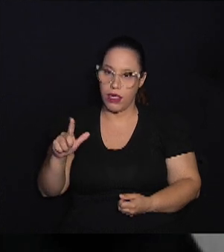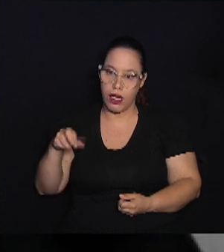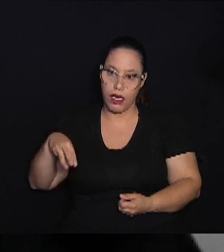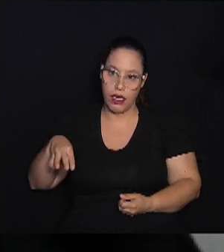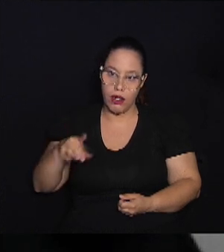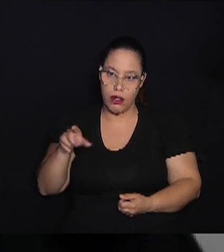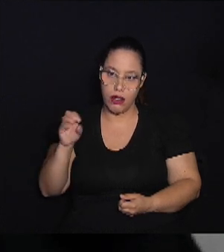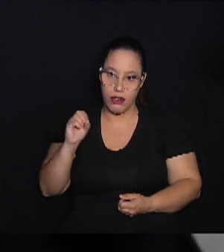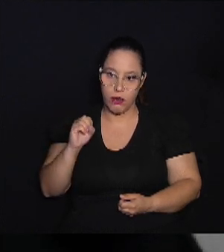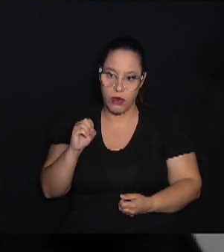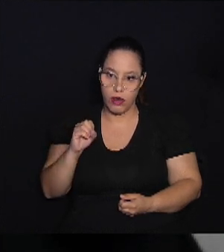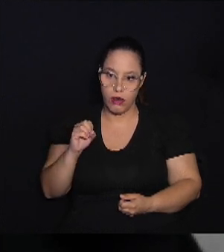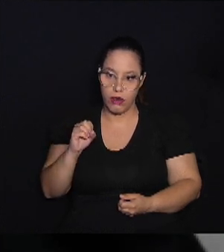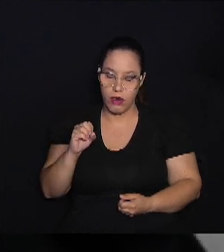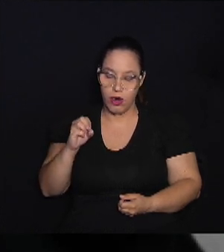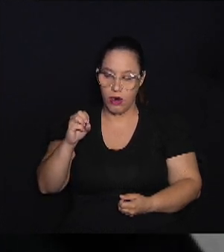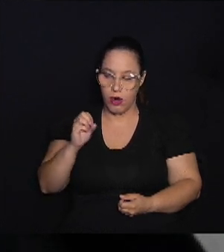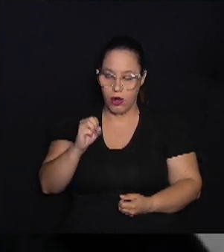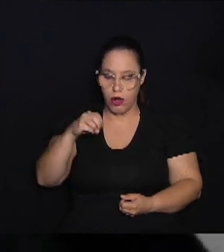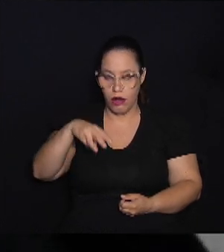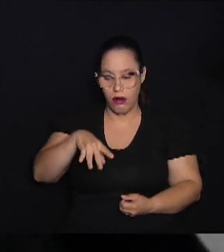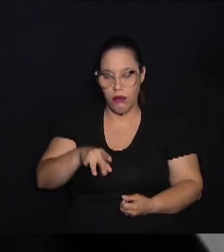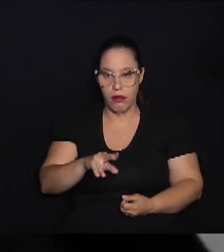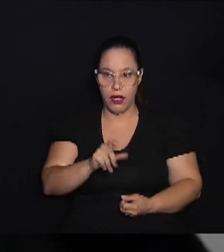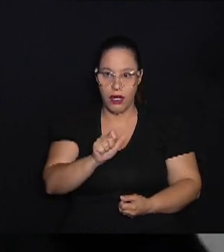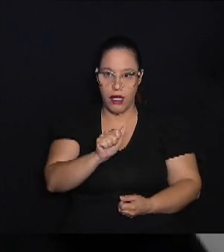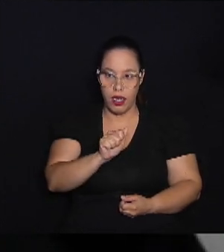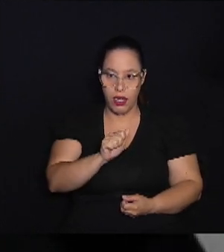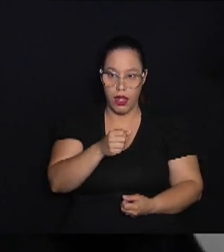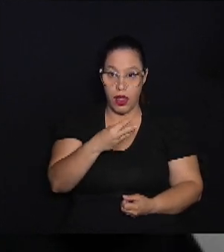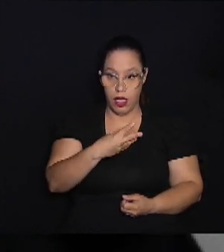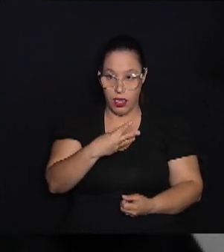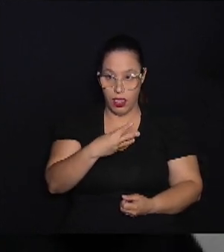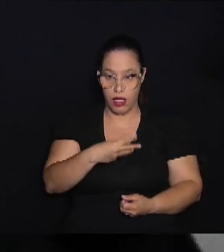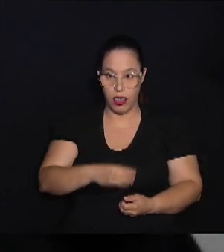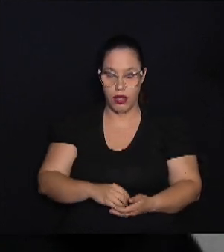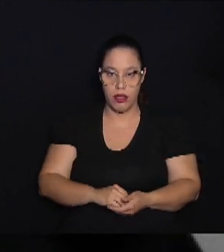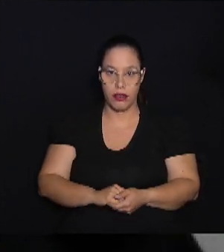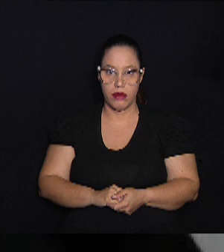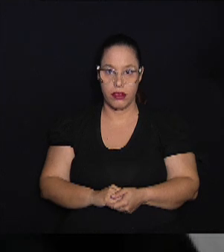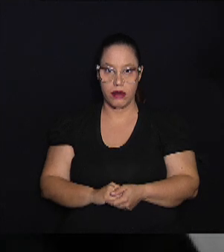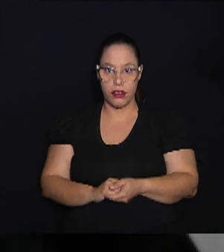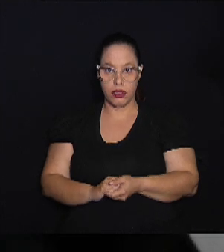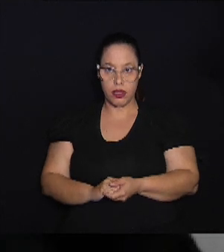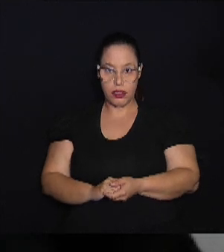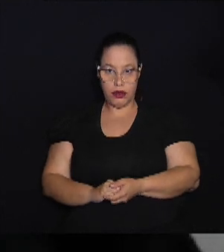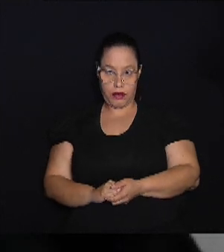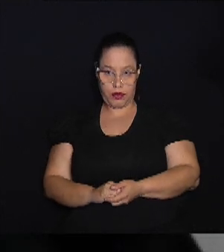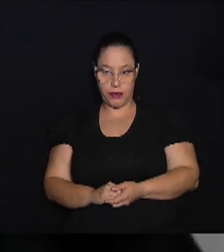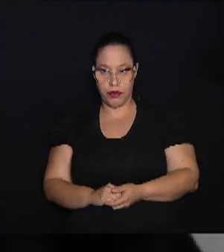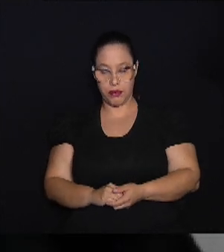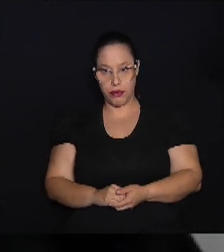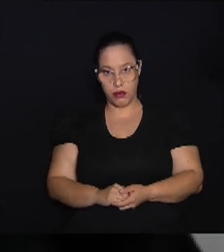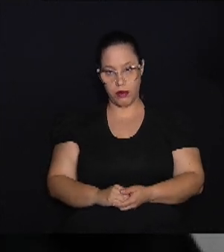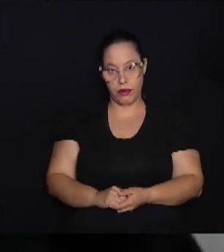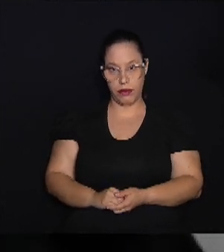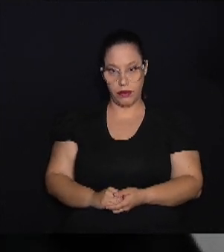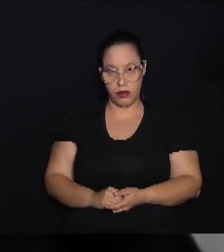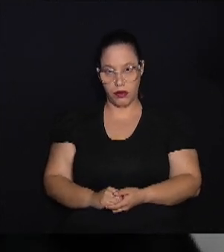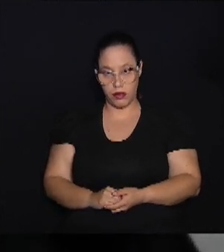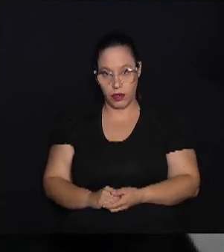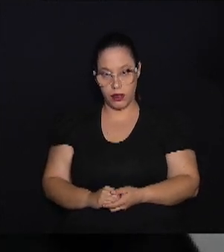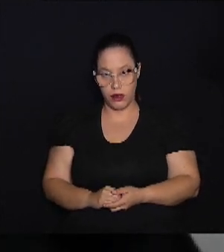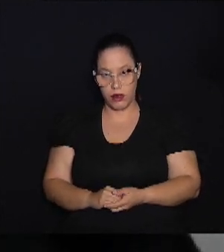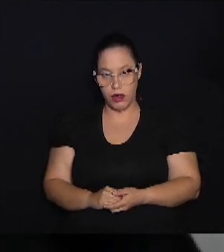ômega 3 e a digestão dele não vai liberar tantas citocinas inflamatórias, componentes que